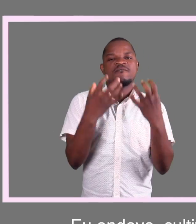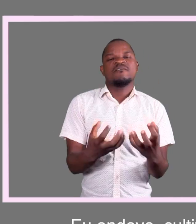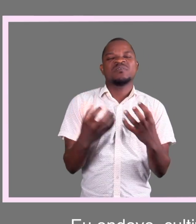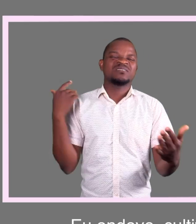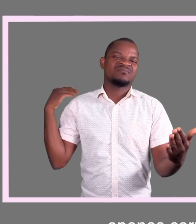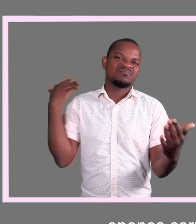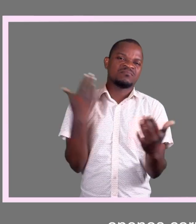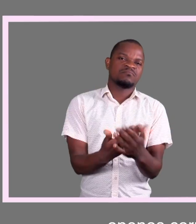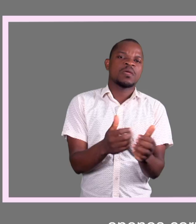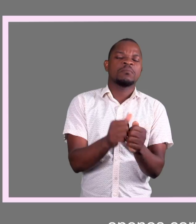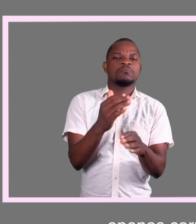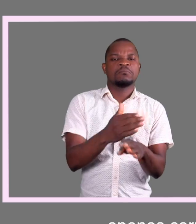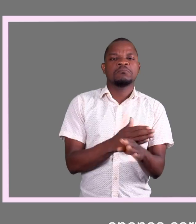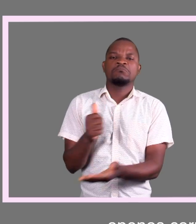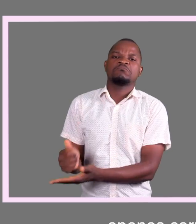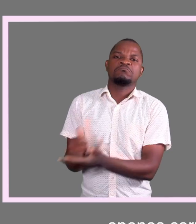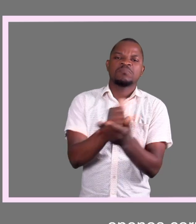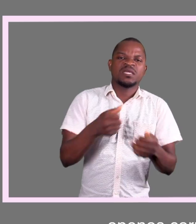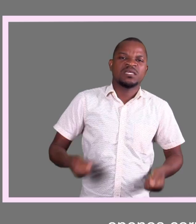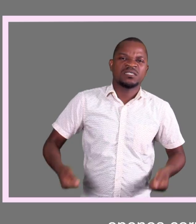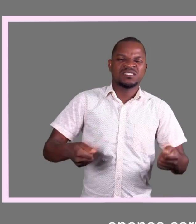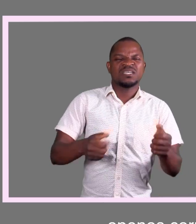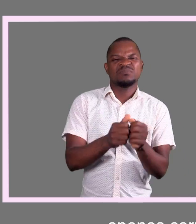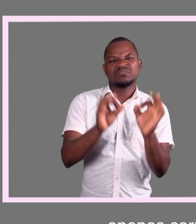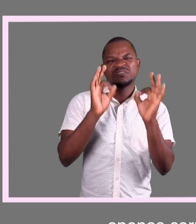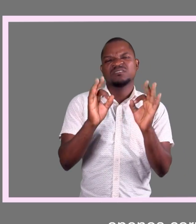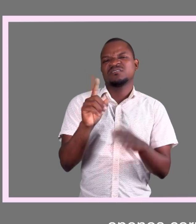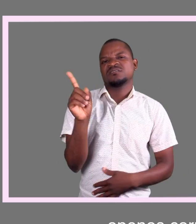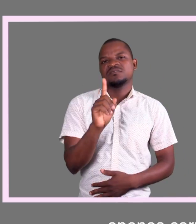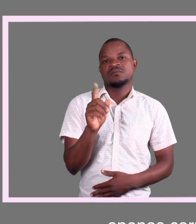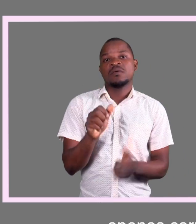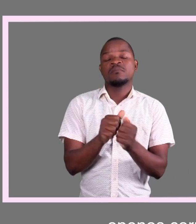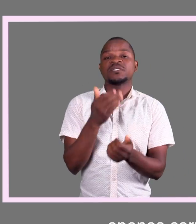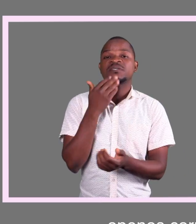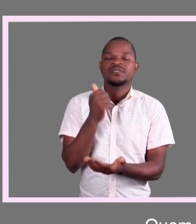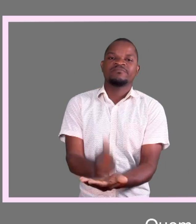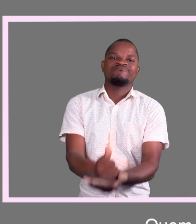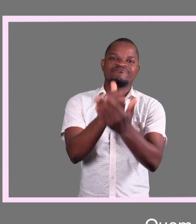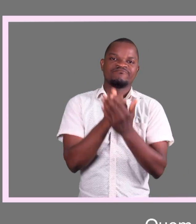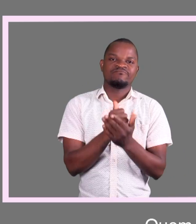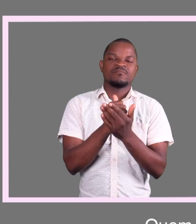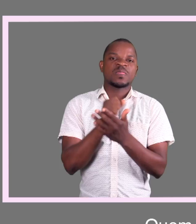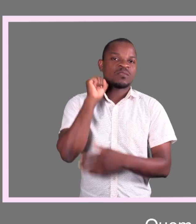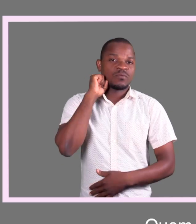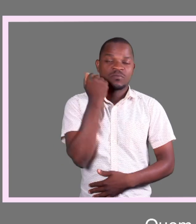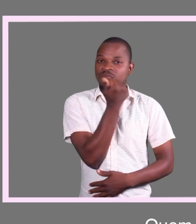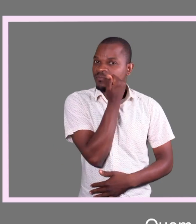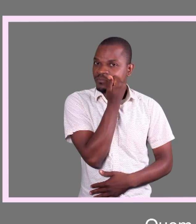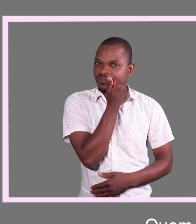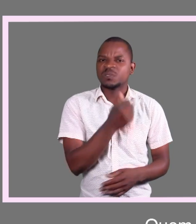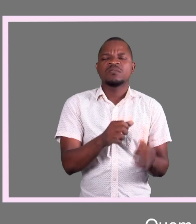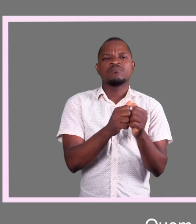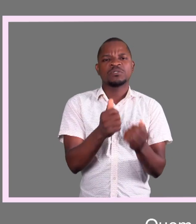de rodas, apenas carrinha de mão, o que não é bom. Quem me ajuda é